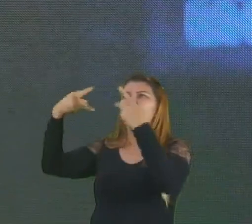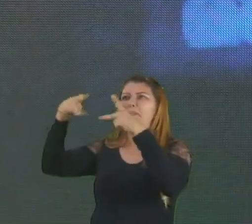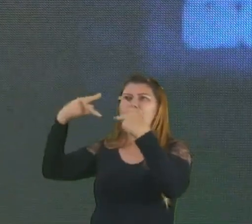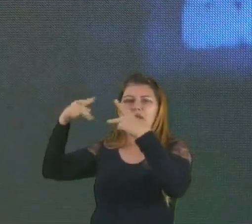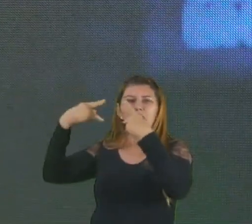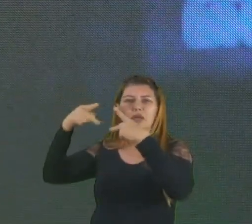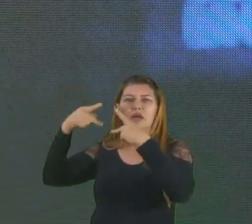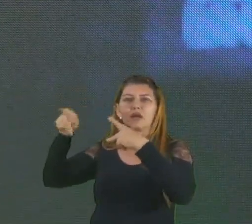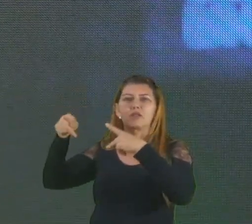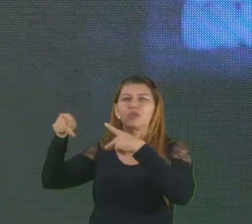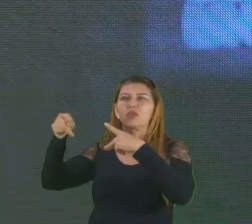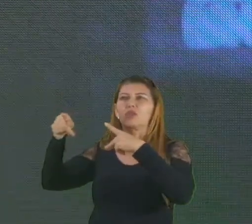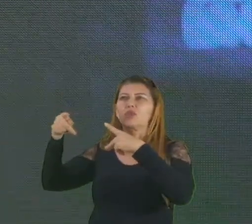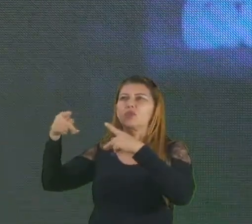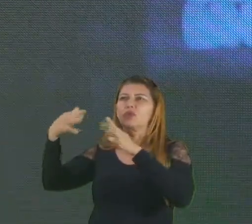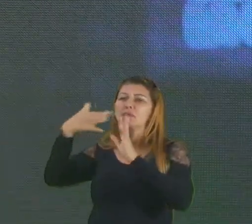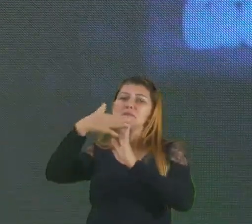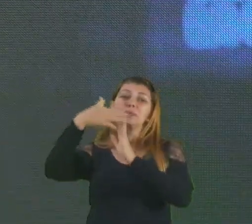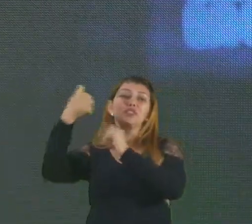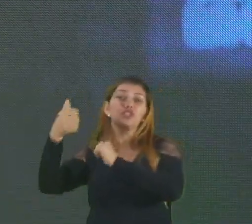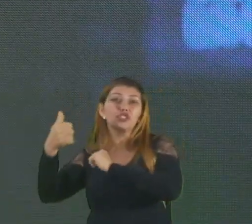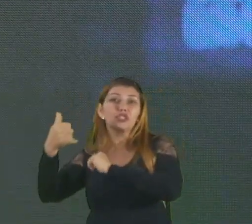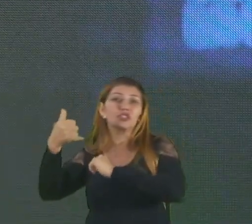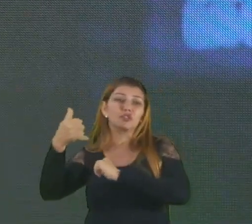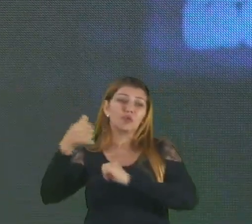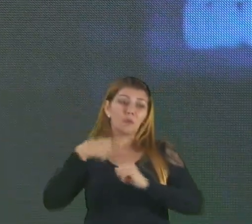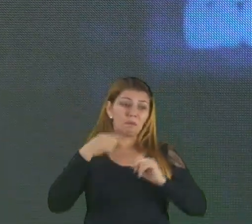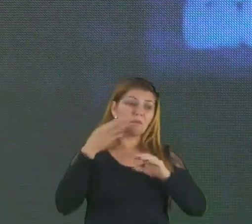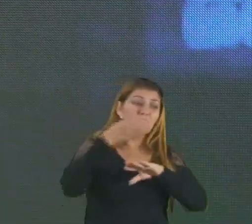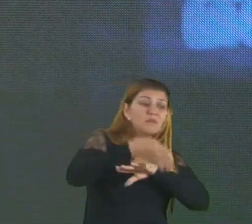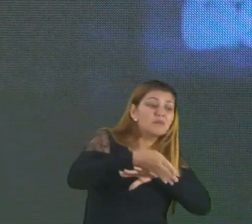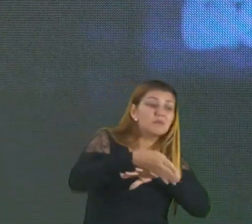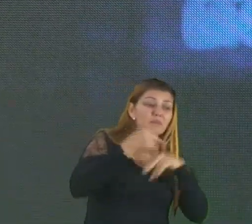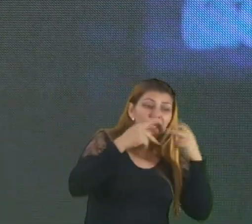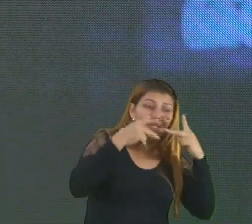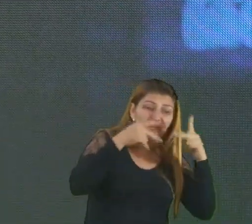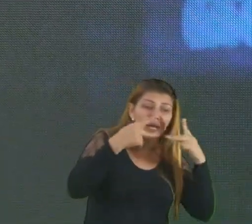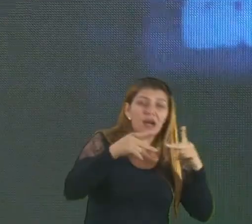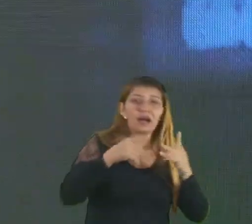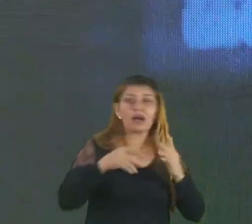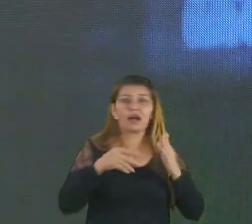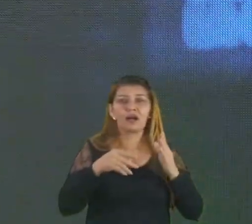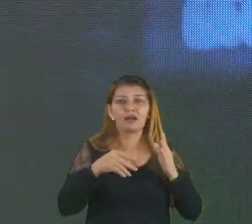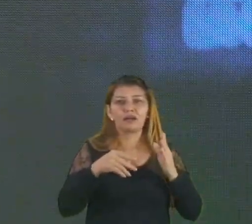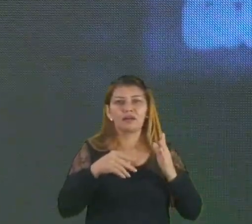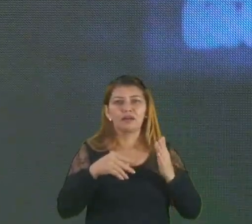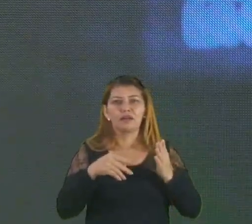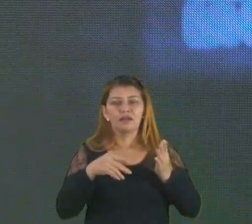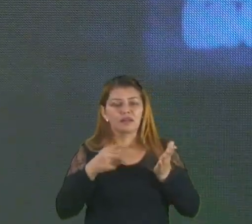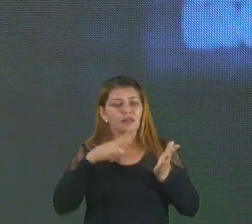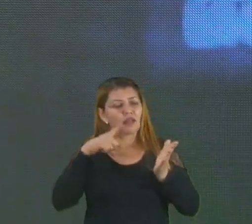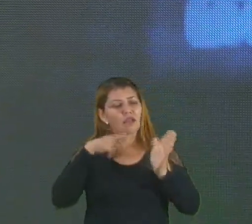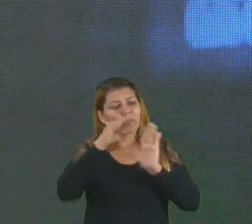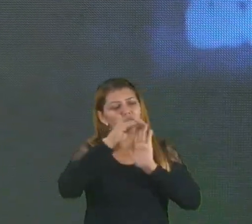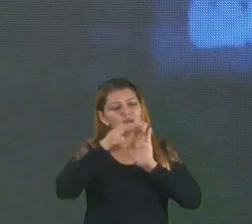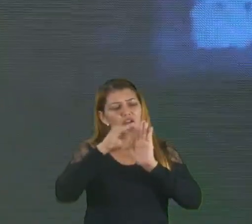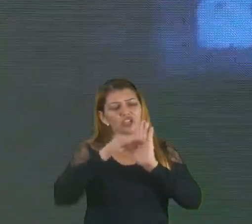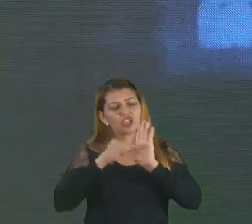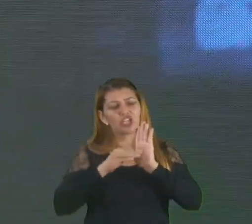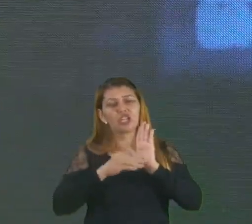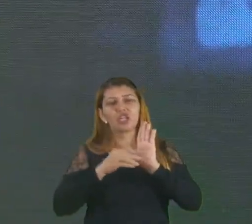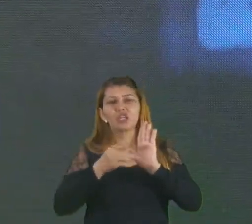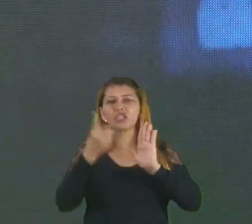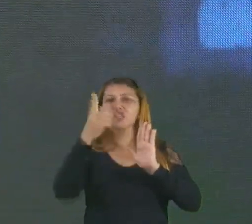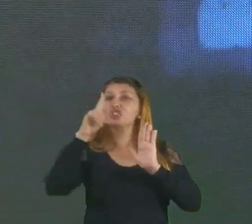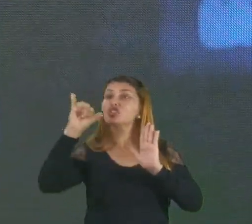pregadores. Pastor, tem uma vaguinha aí? Eu estou quase colocando uma placa ali, não há vagas.